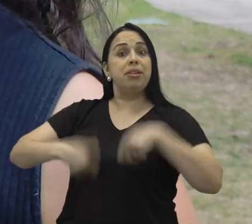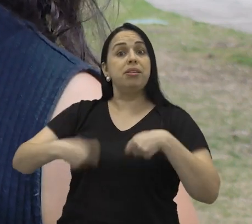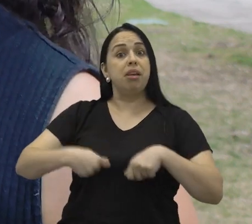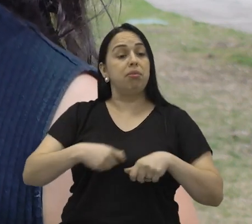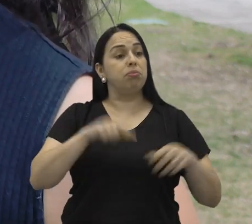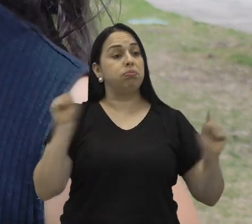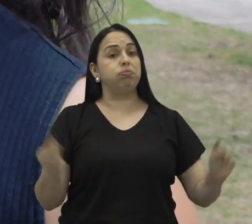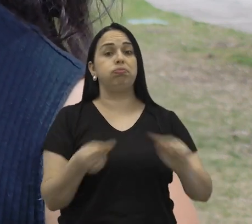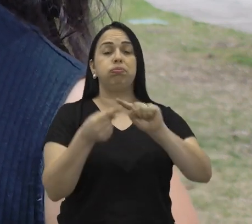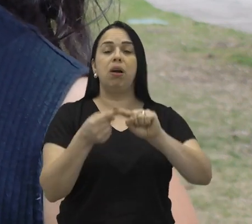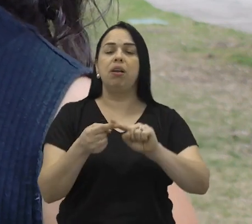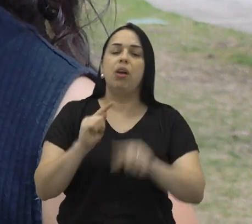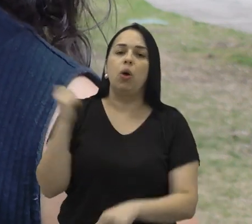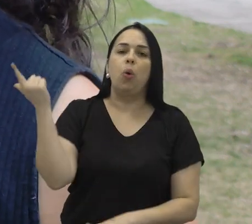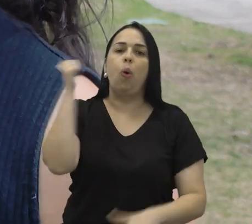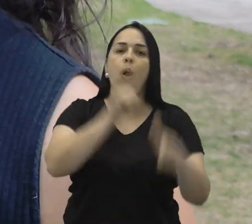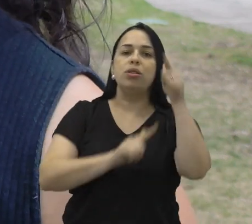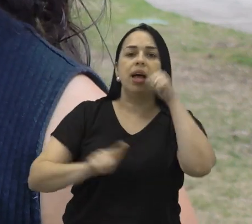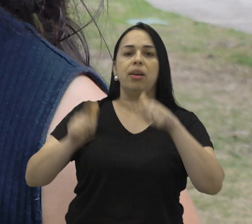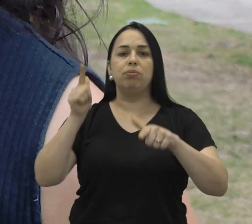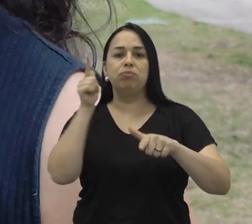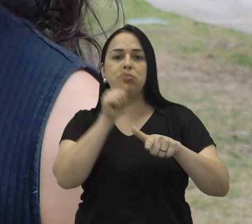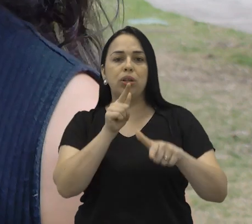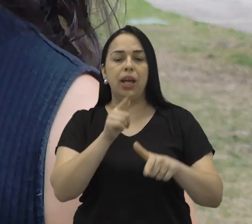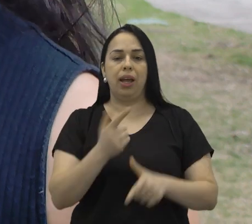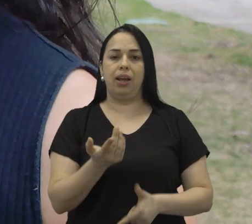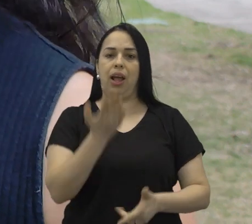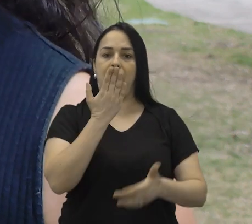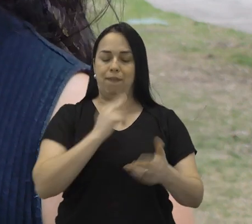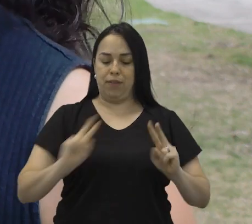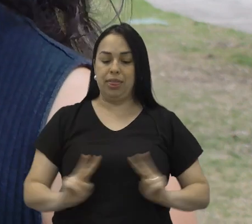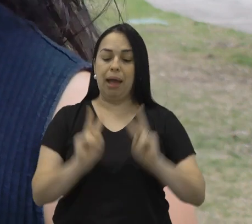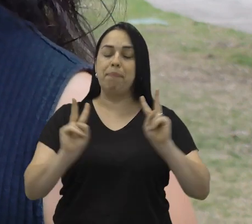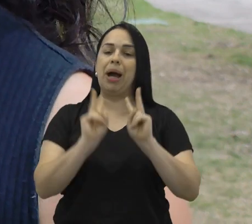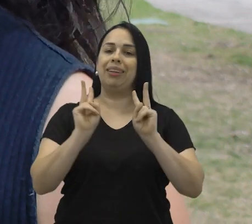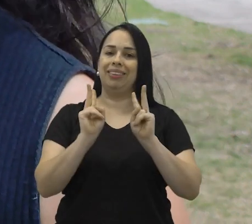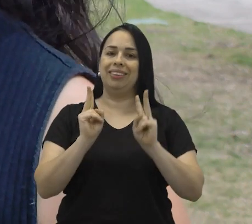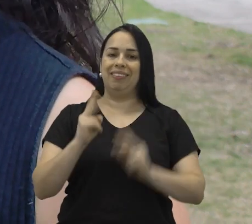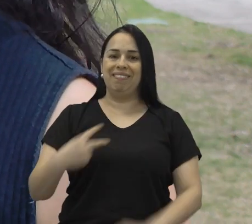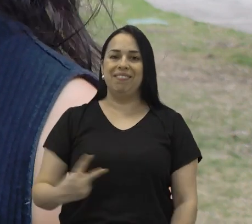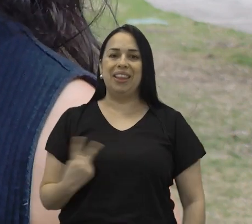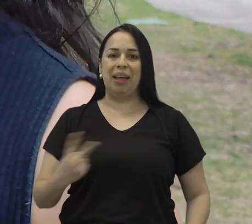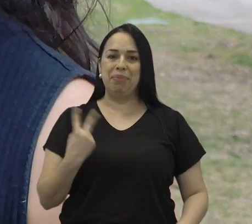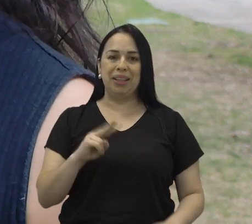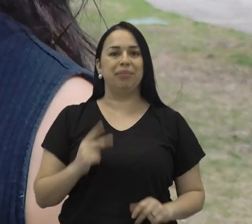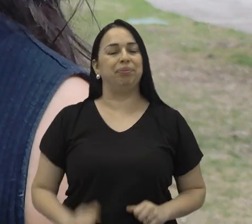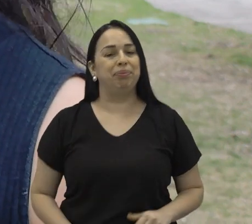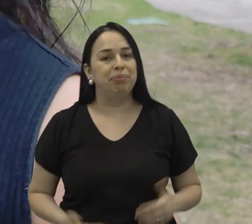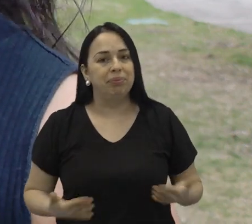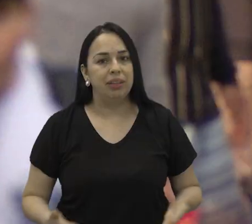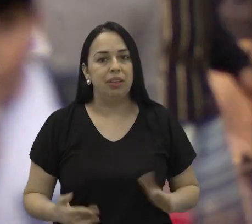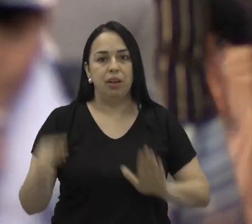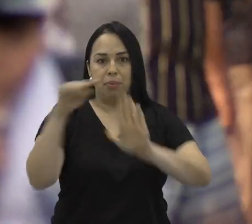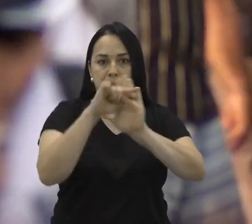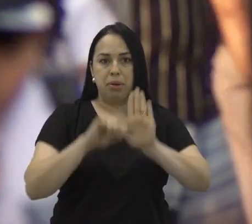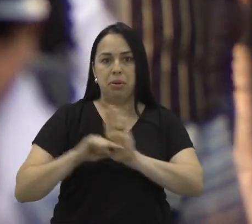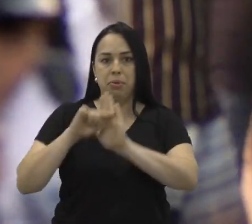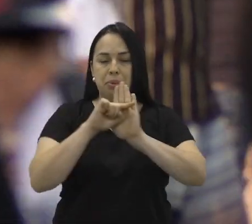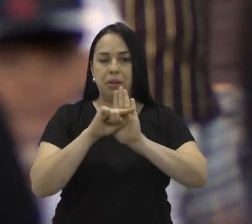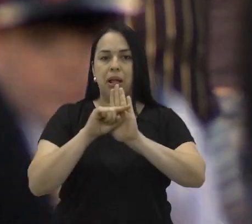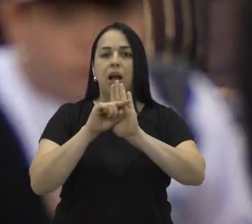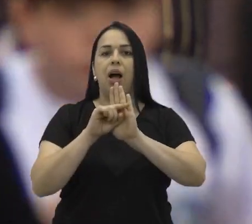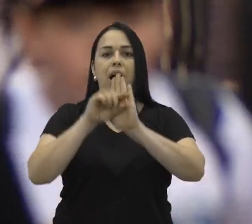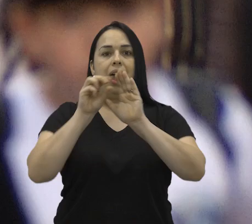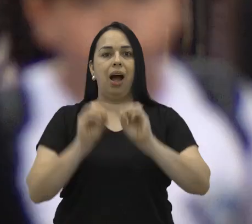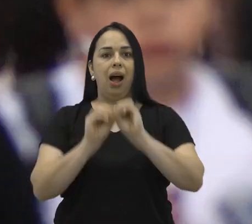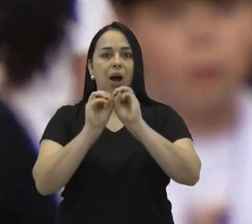né? Porque é onde a gente consegue aí um maior volume de nutrientes que vem desses alimentos então naturais. Um relatório divulgado